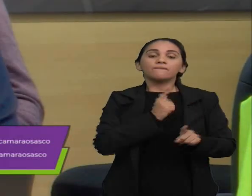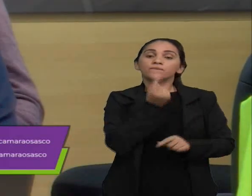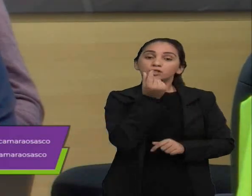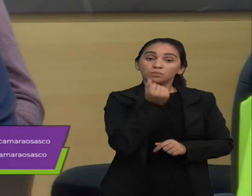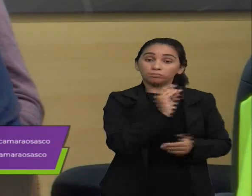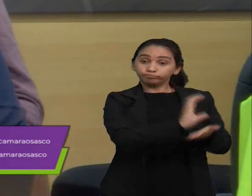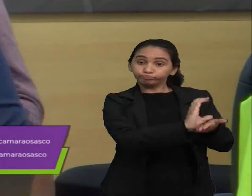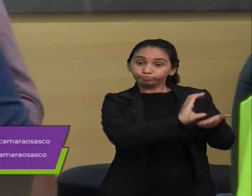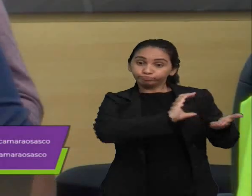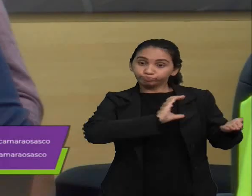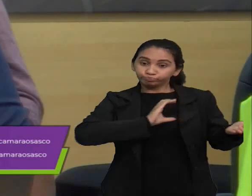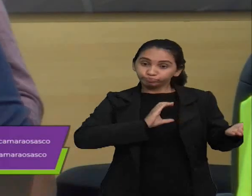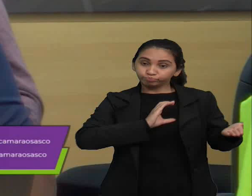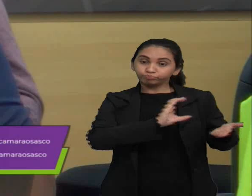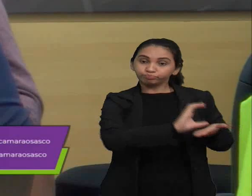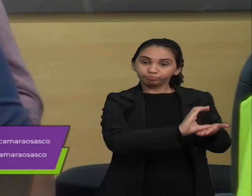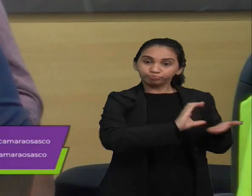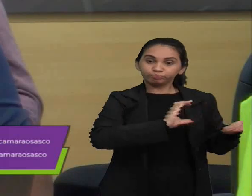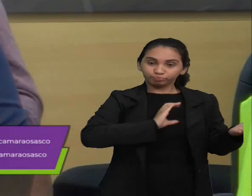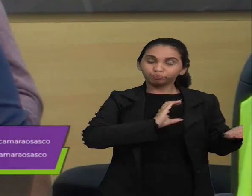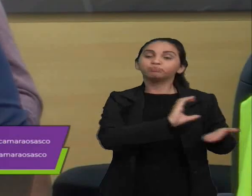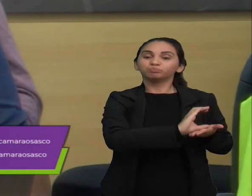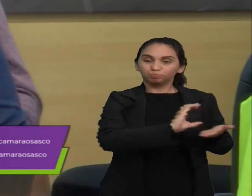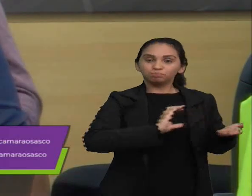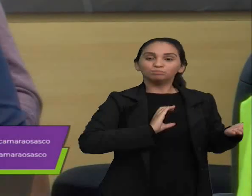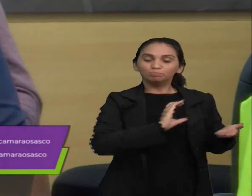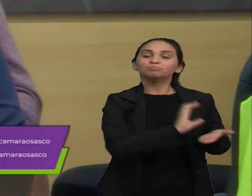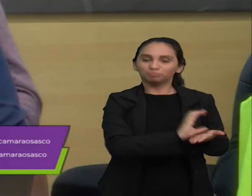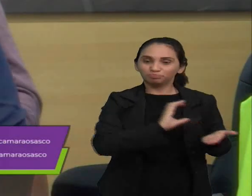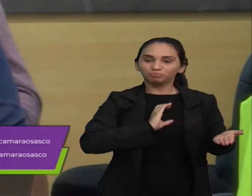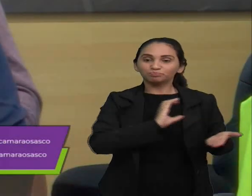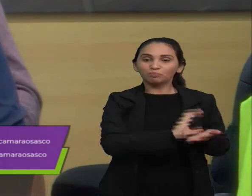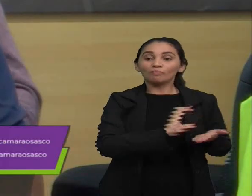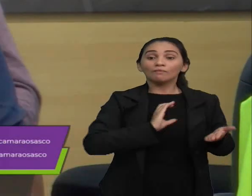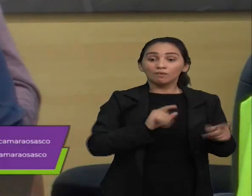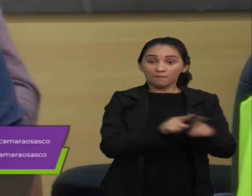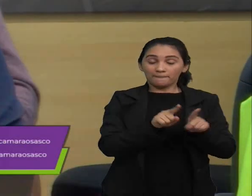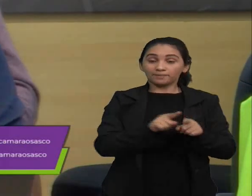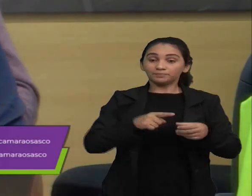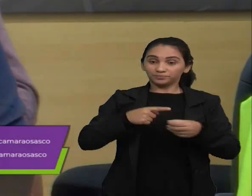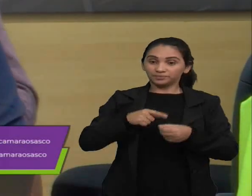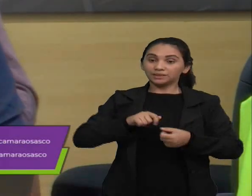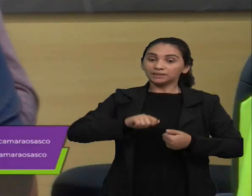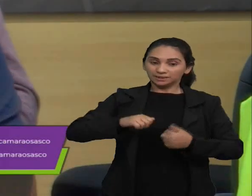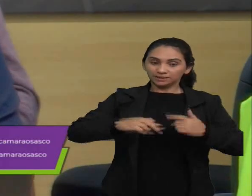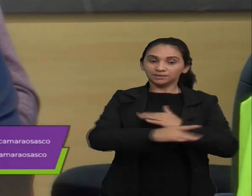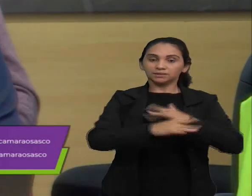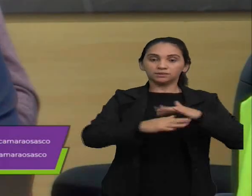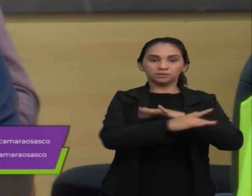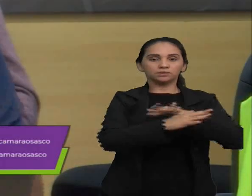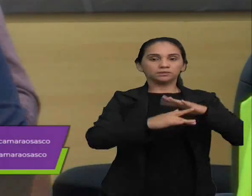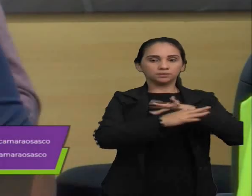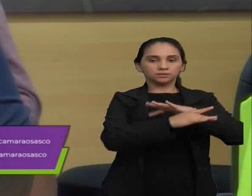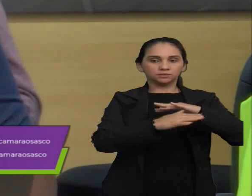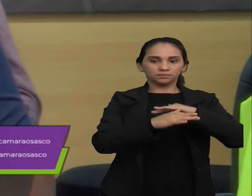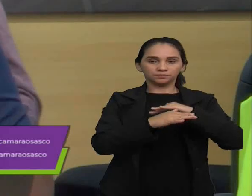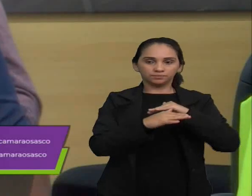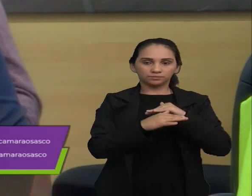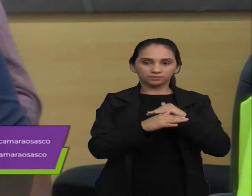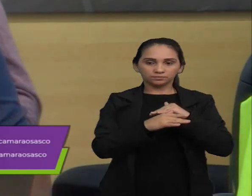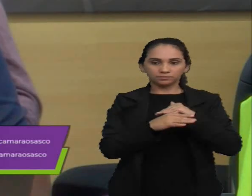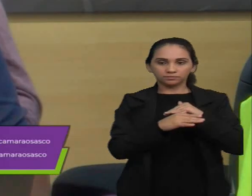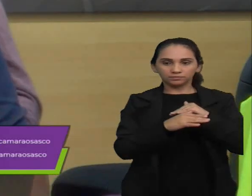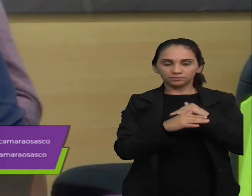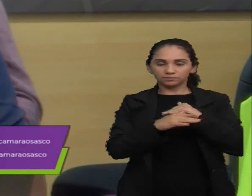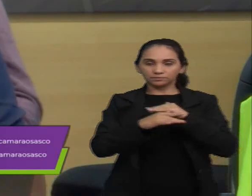cidades que não geram lucro, como é que arrecadando grandes cidades. Como São Paulo, são ações de uma